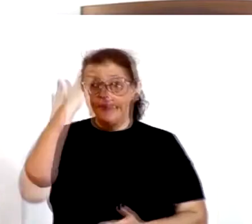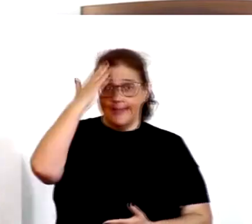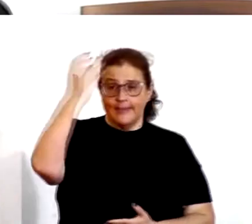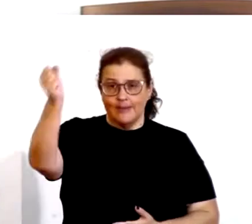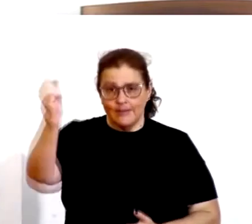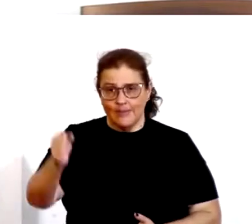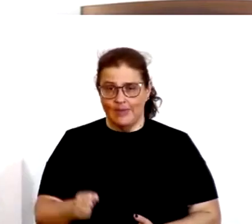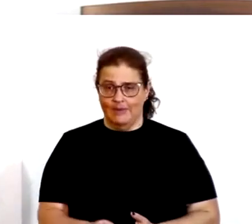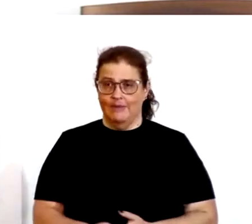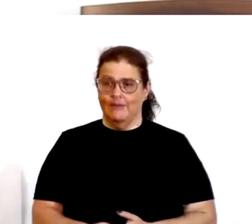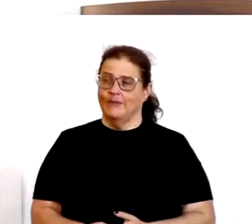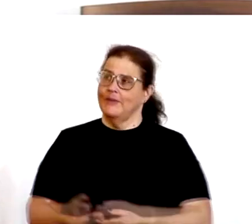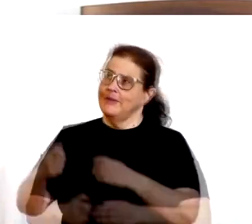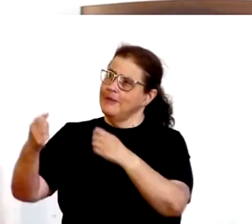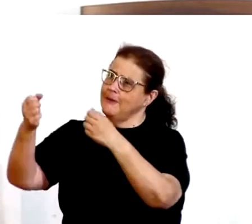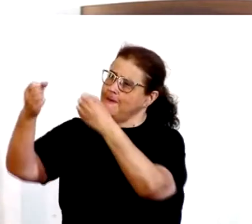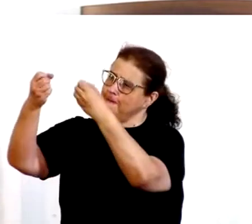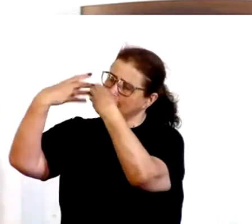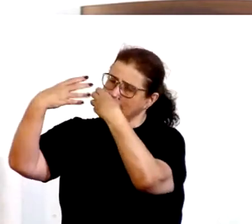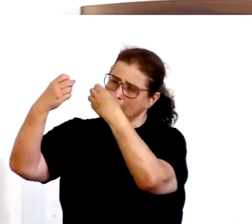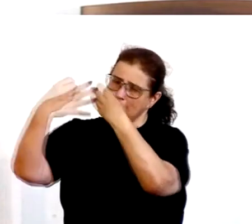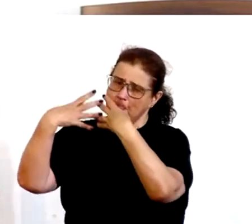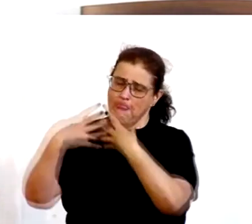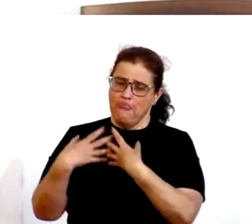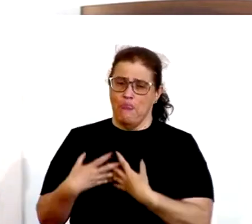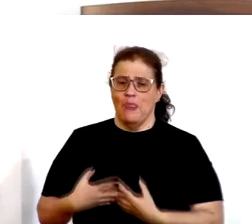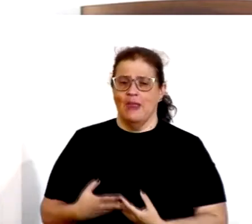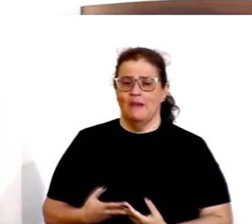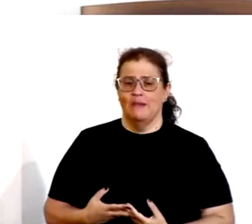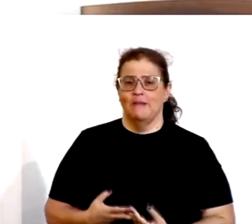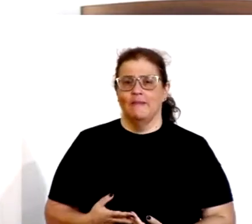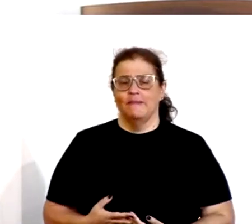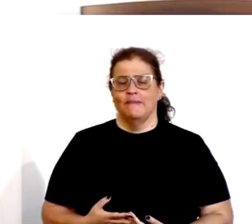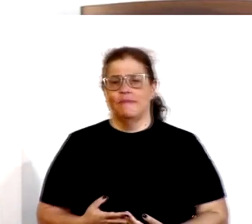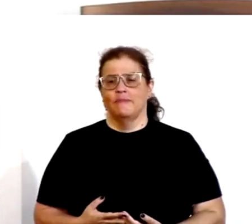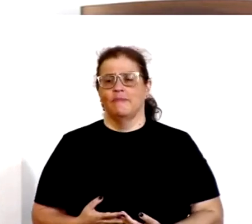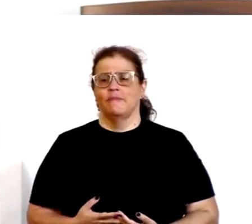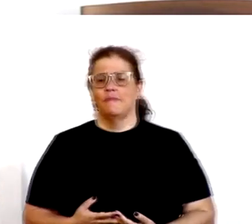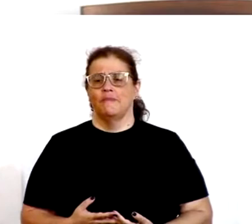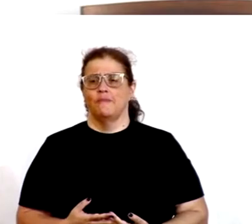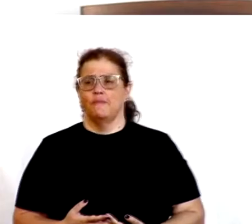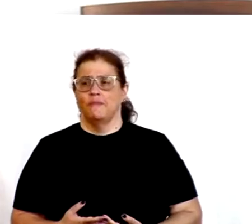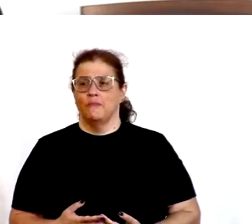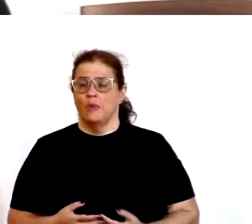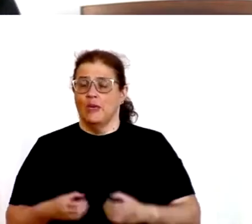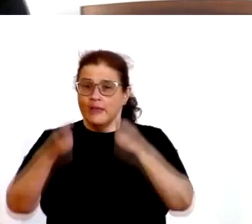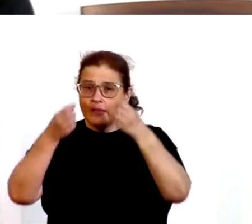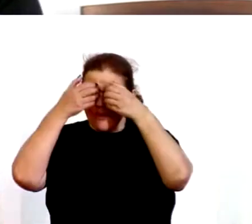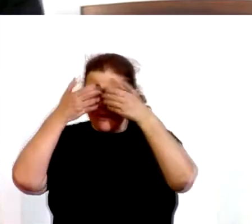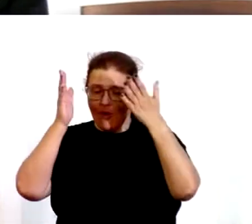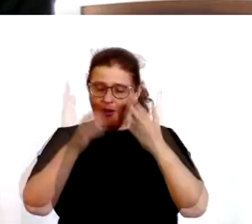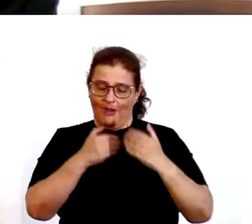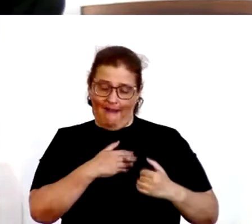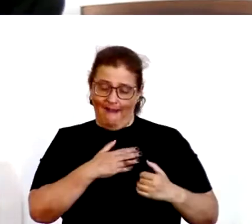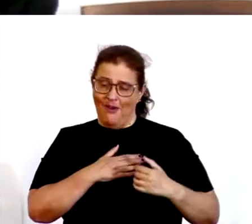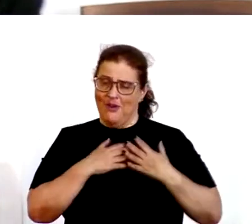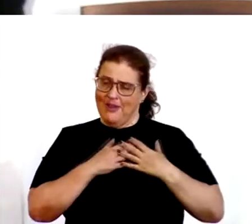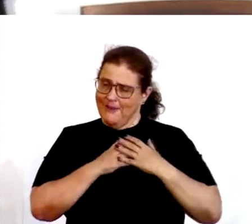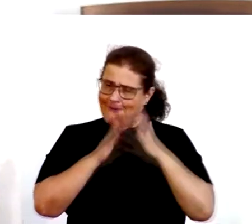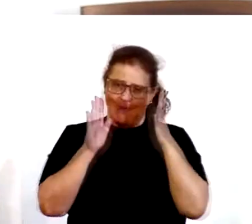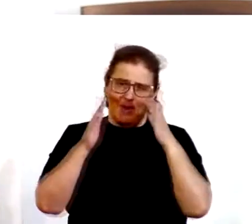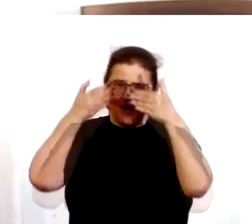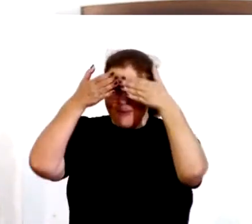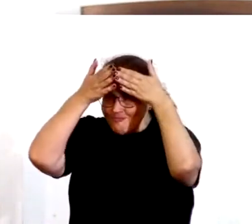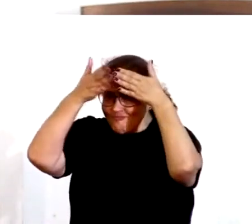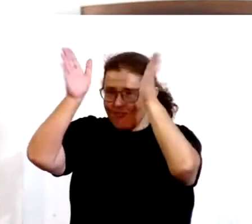sabedoria, revelação nesse pleno conhecimento de Deus, iluminando os olhos do coração para